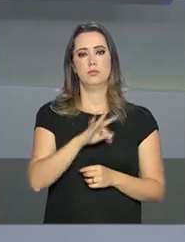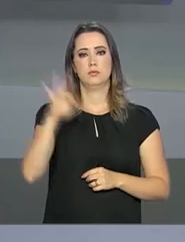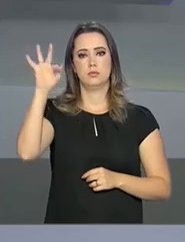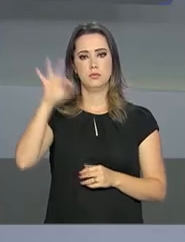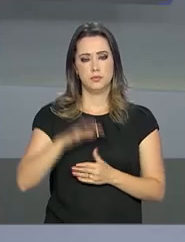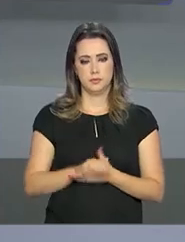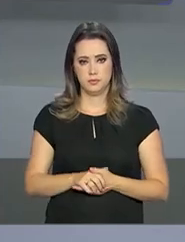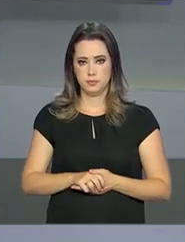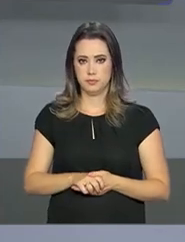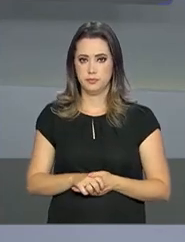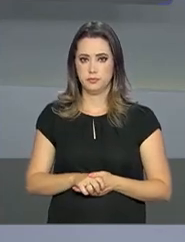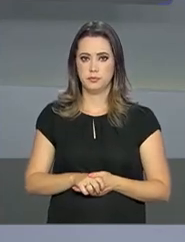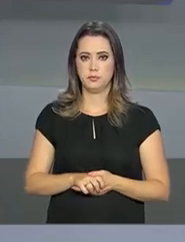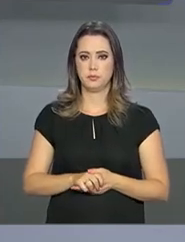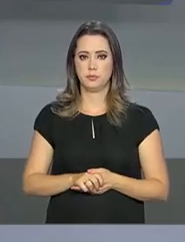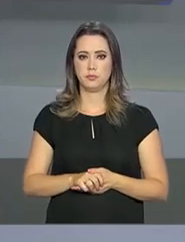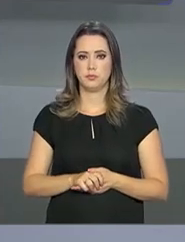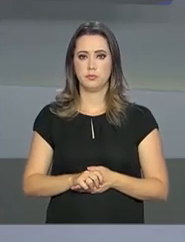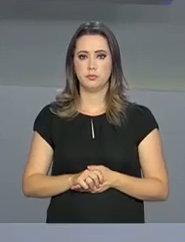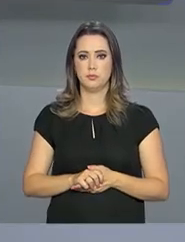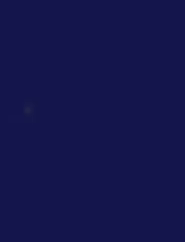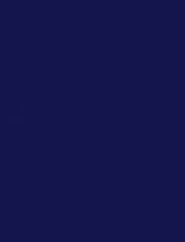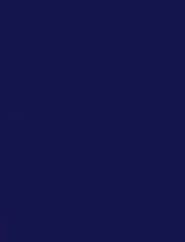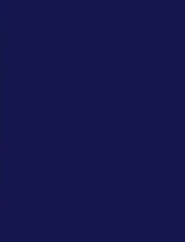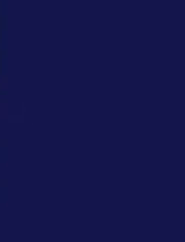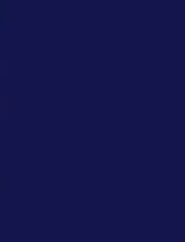nbr a tv do governo federal